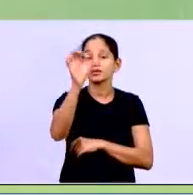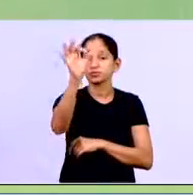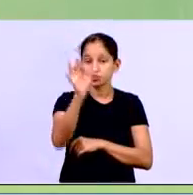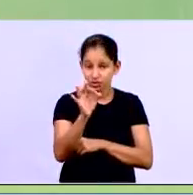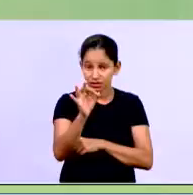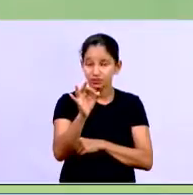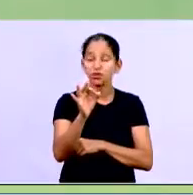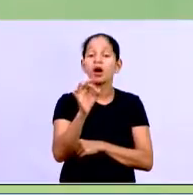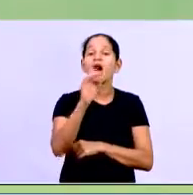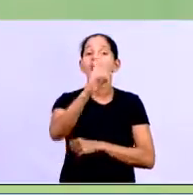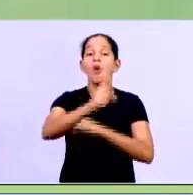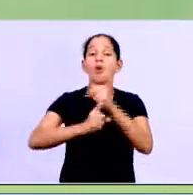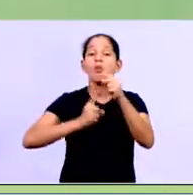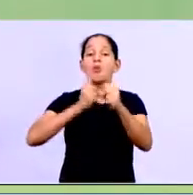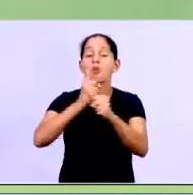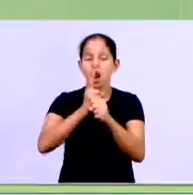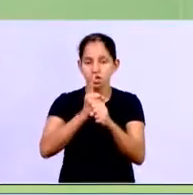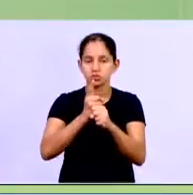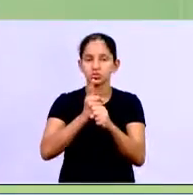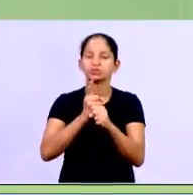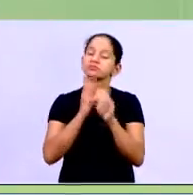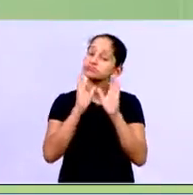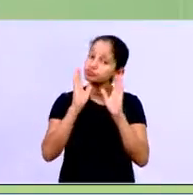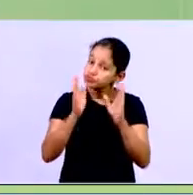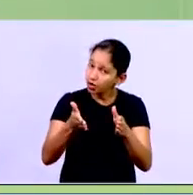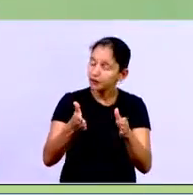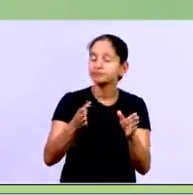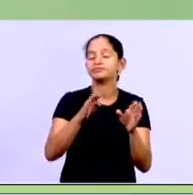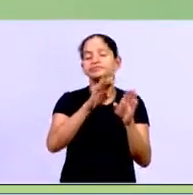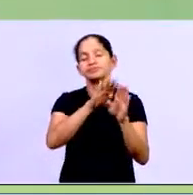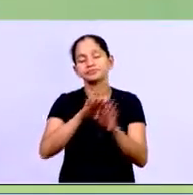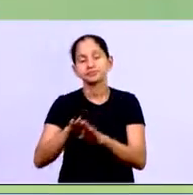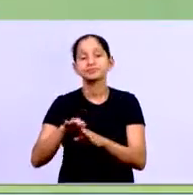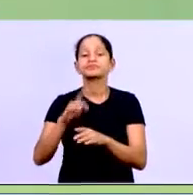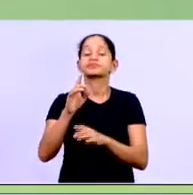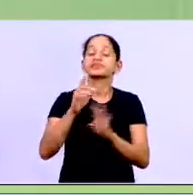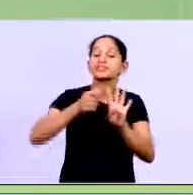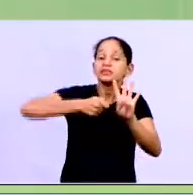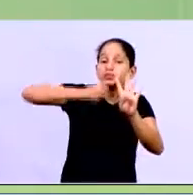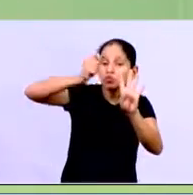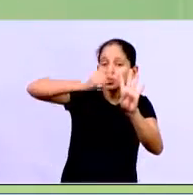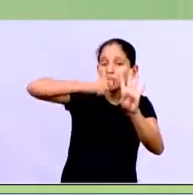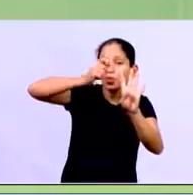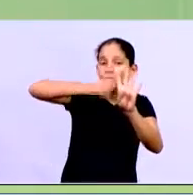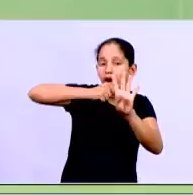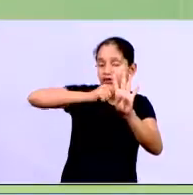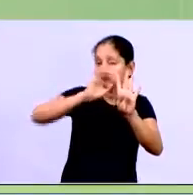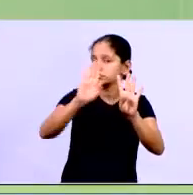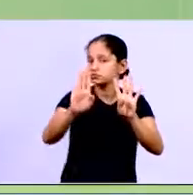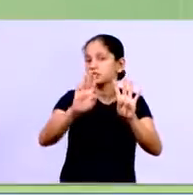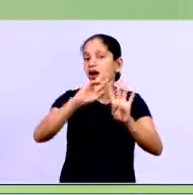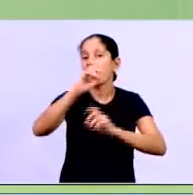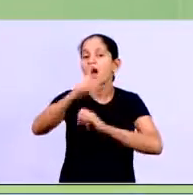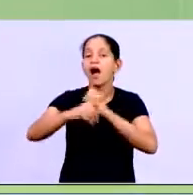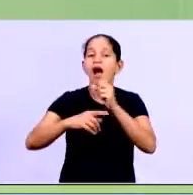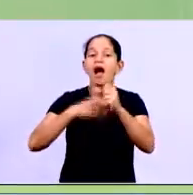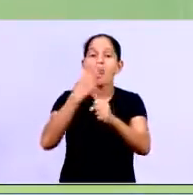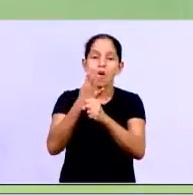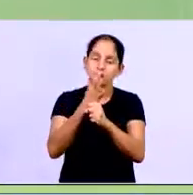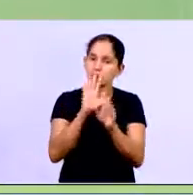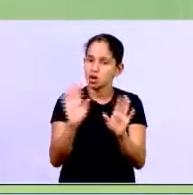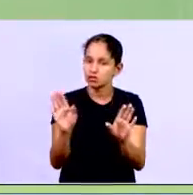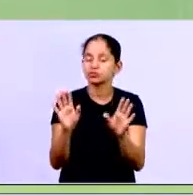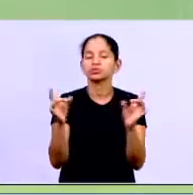ano. E que o principal será amortizado em 4 parcelas anuais. Construir a planilha de